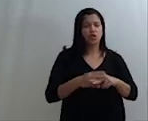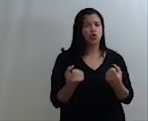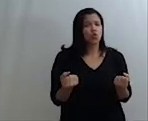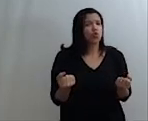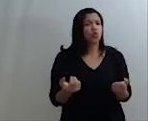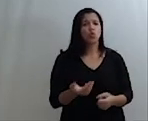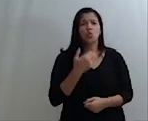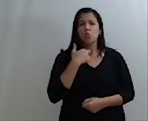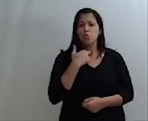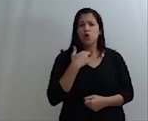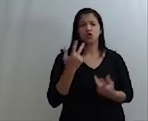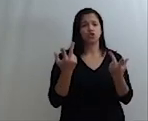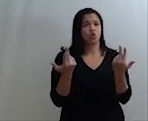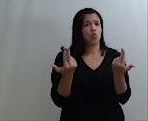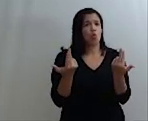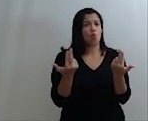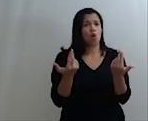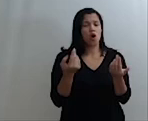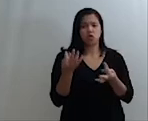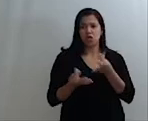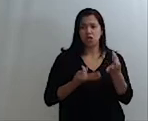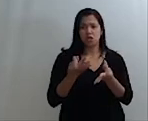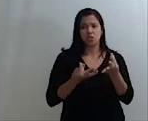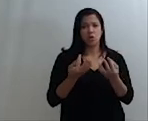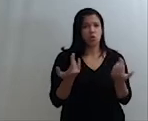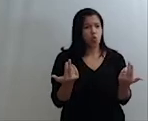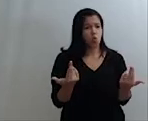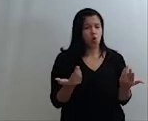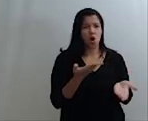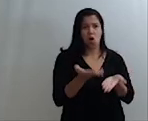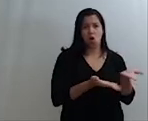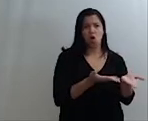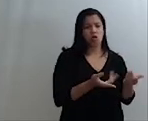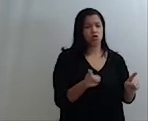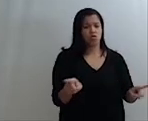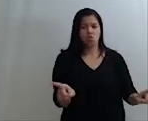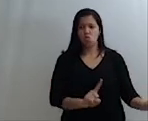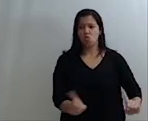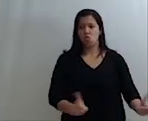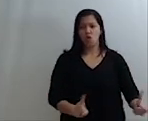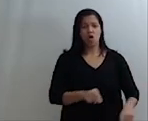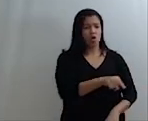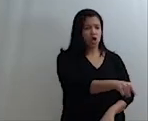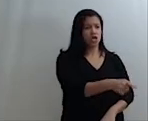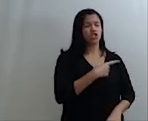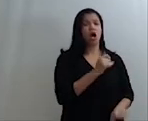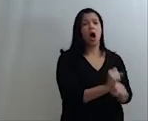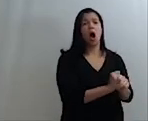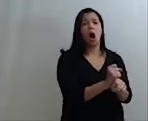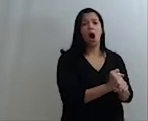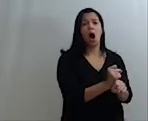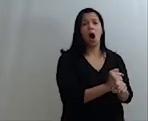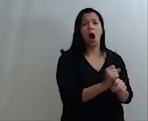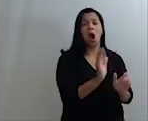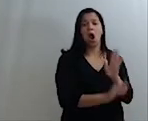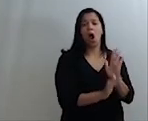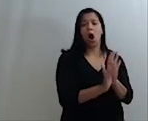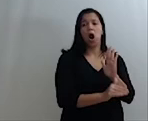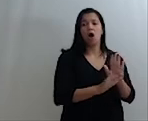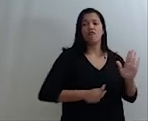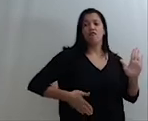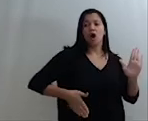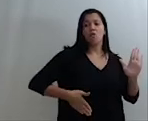efetivamente praticam o roubo empregando violência e empregando grave ameaça E aí já caminhando pro encerramento eu